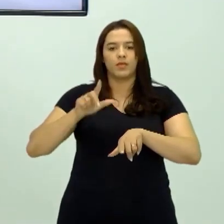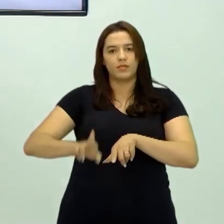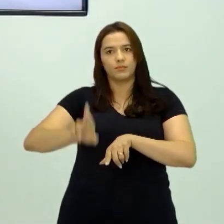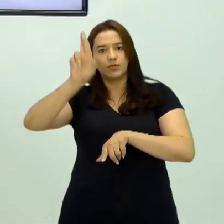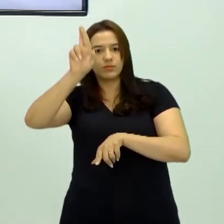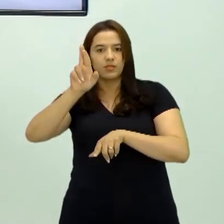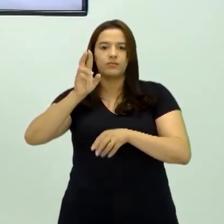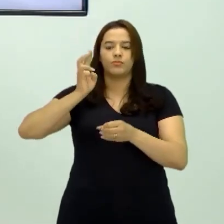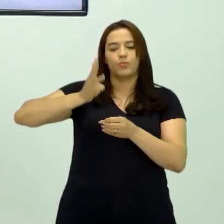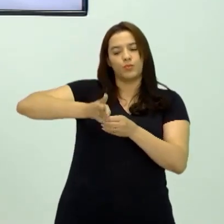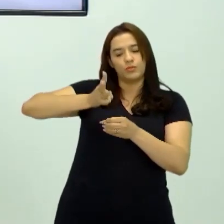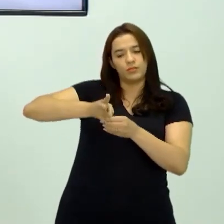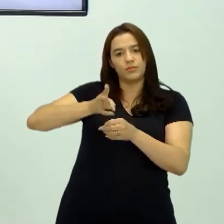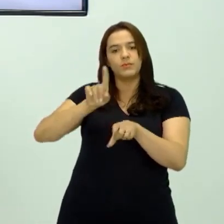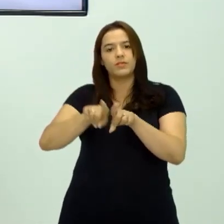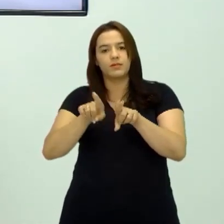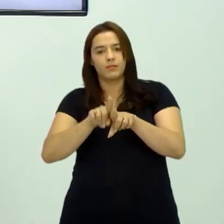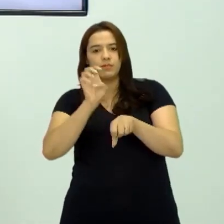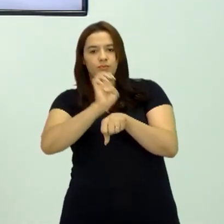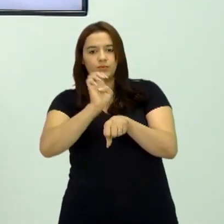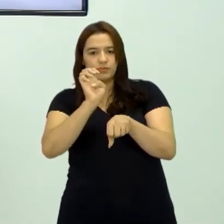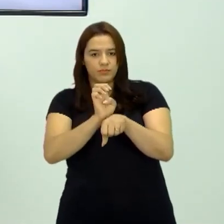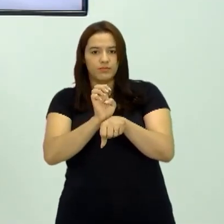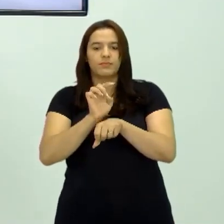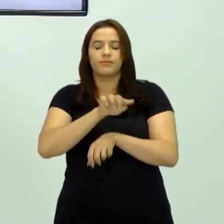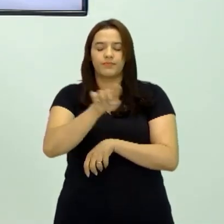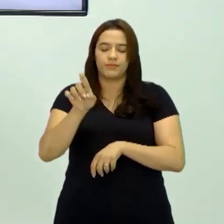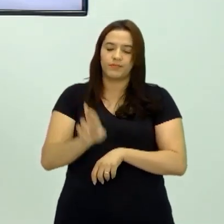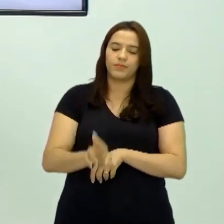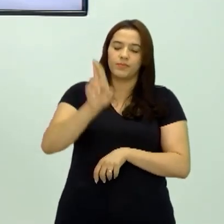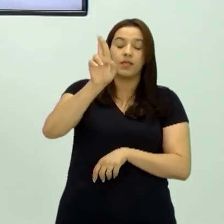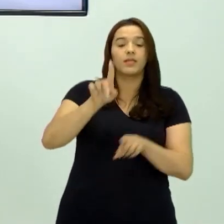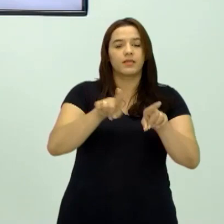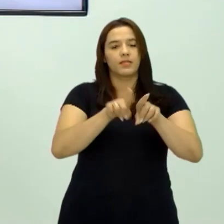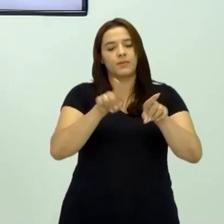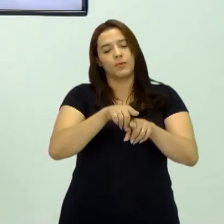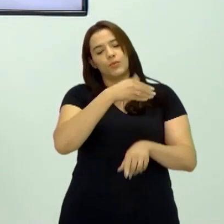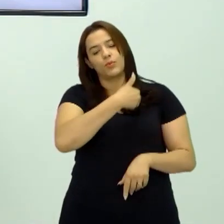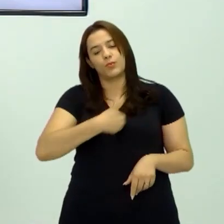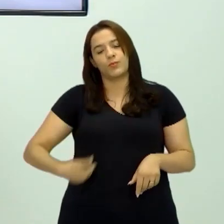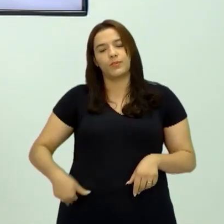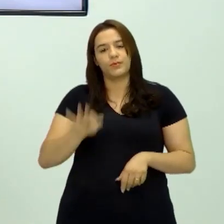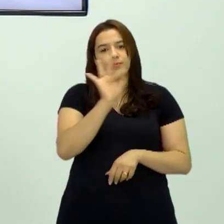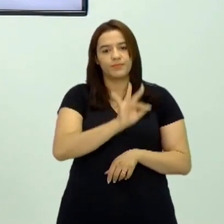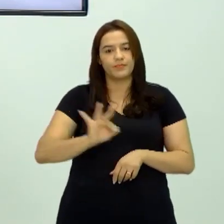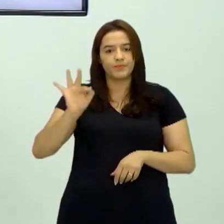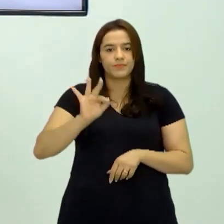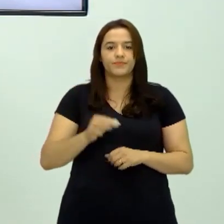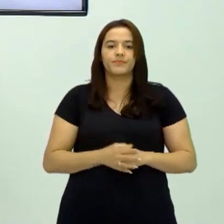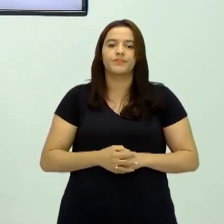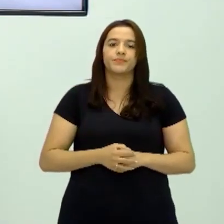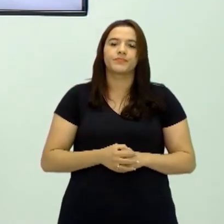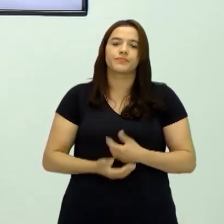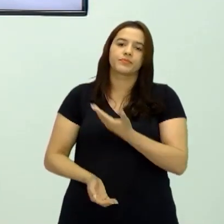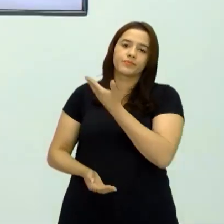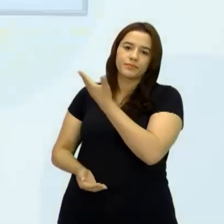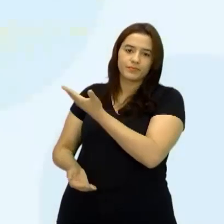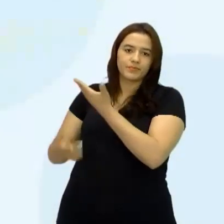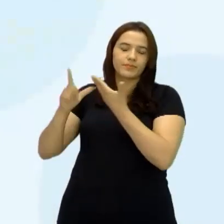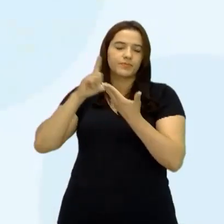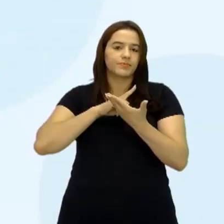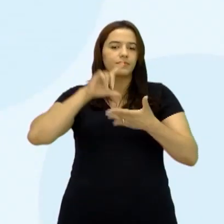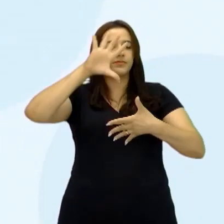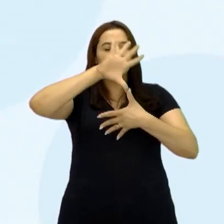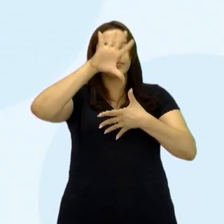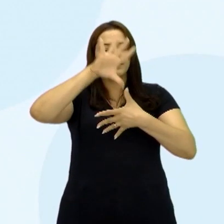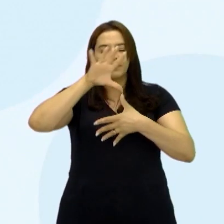do município como do Estado e também do governo federal. E aí nós vamos ter um mapa mostrando aí a distribuição